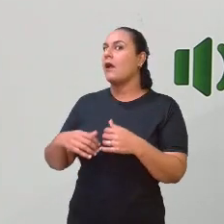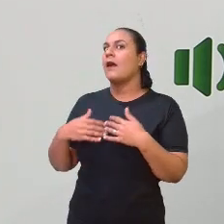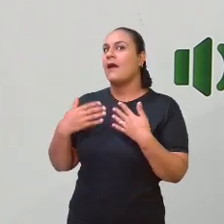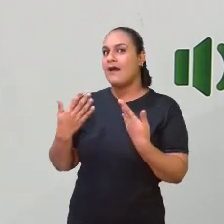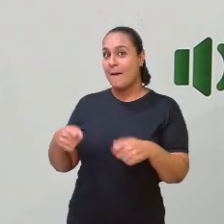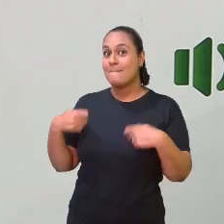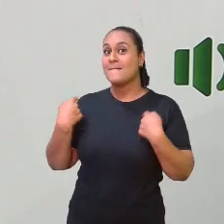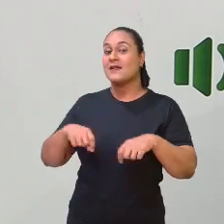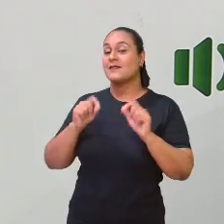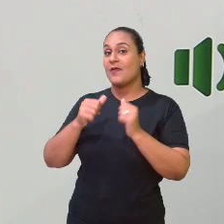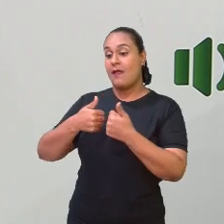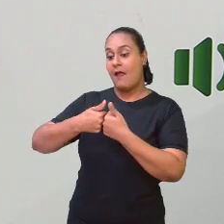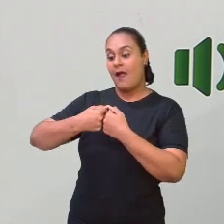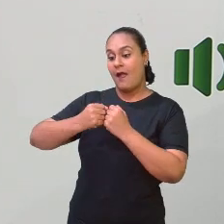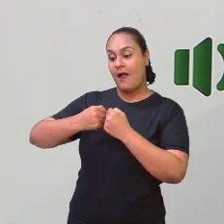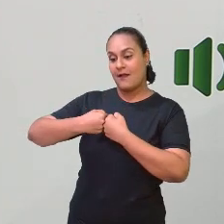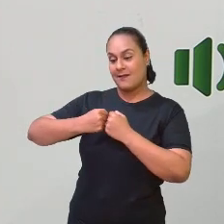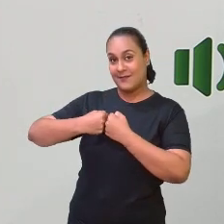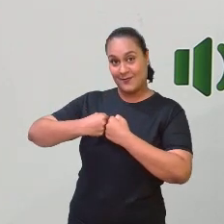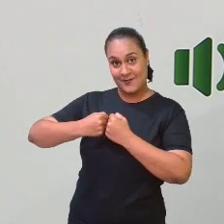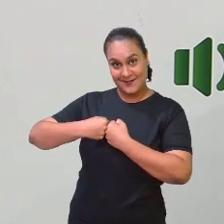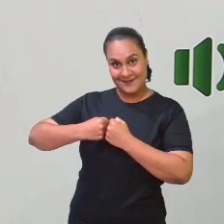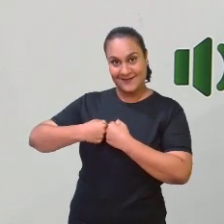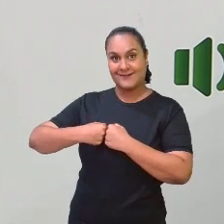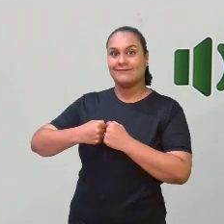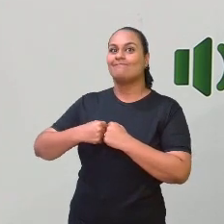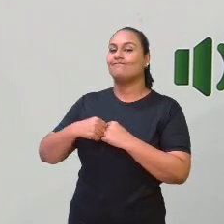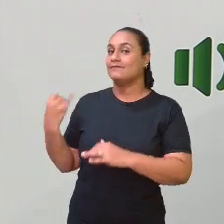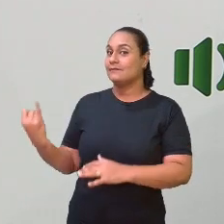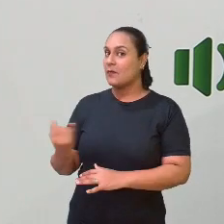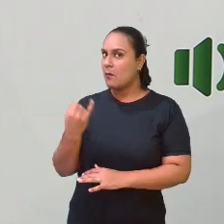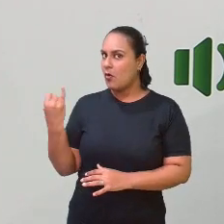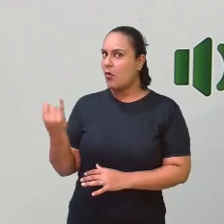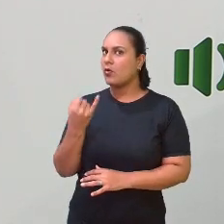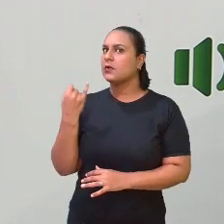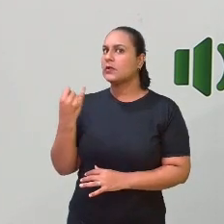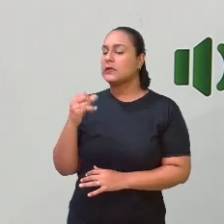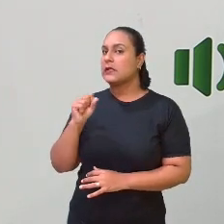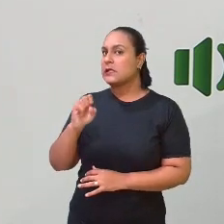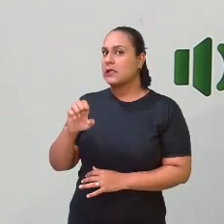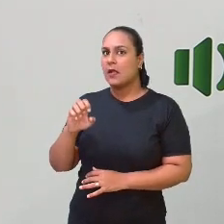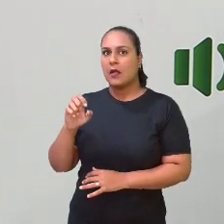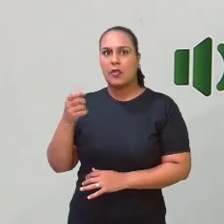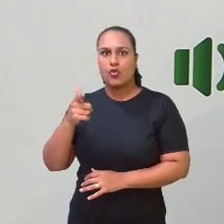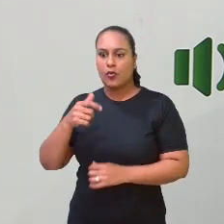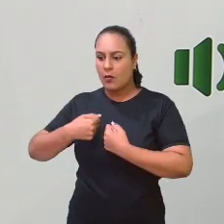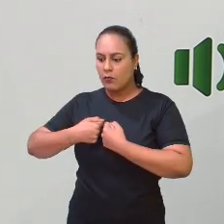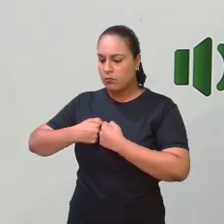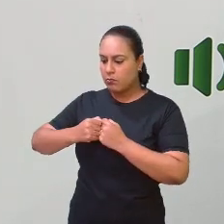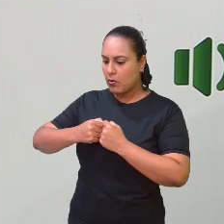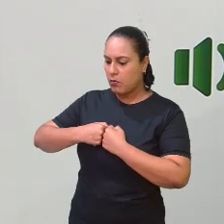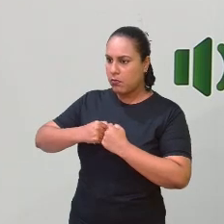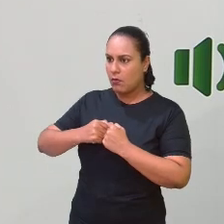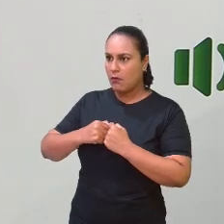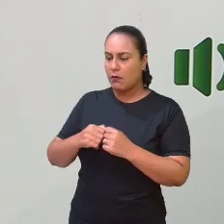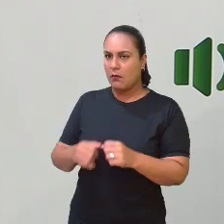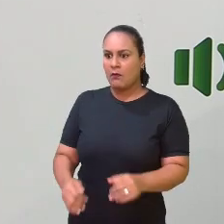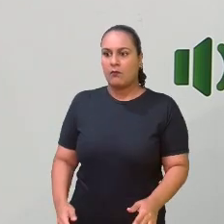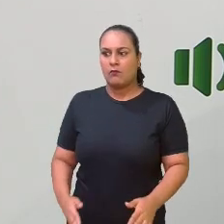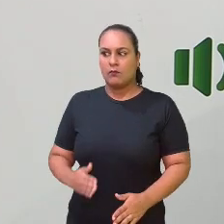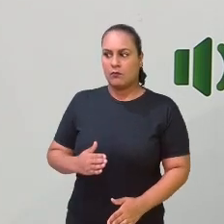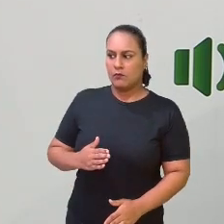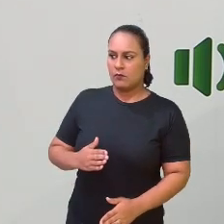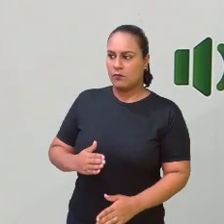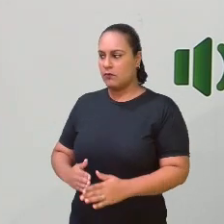das articulações, né? Uma coisa importantíssima. Se a gente não tivesse articulação, a gente andaria feito um